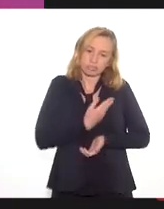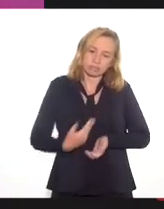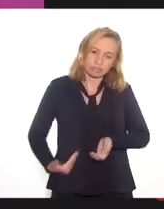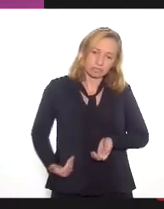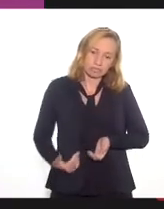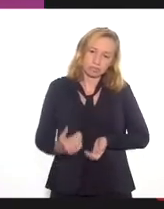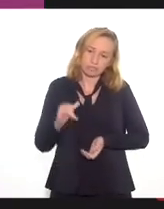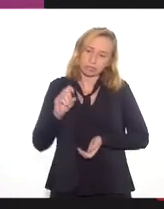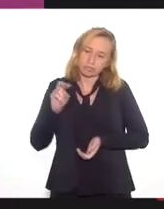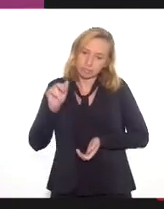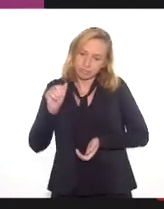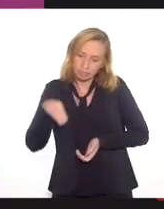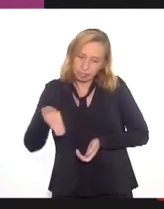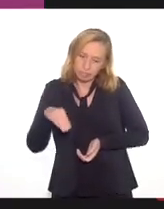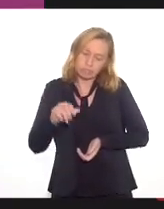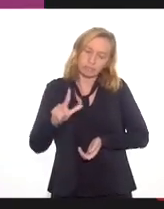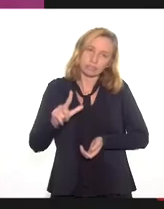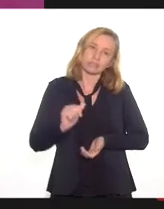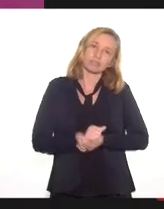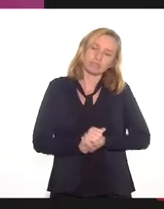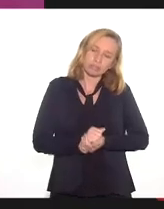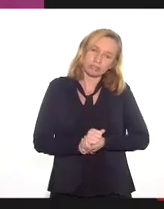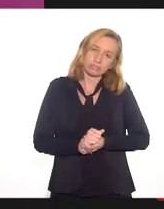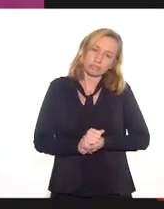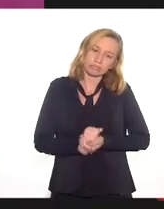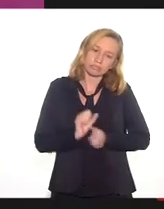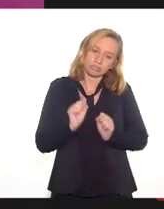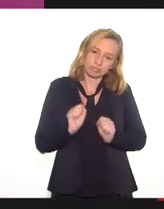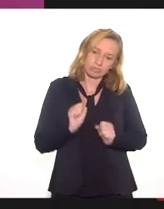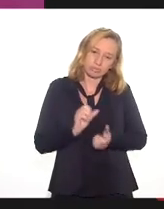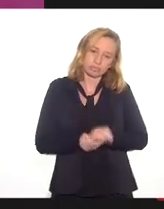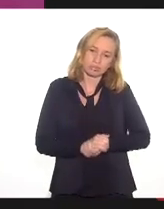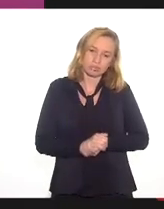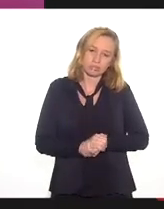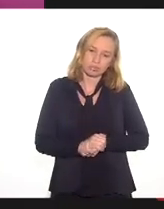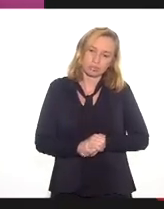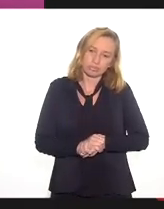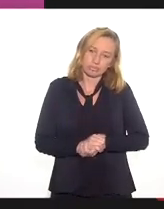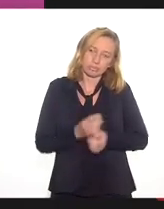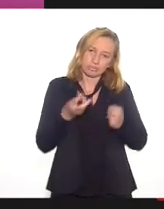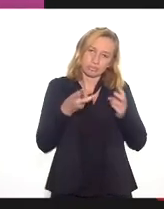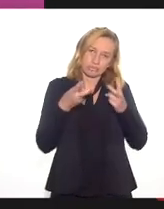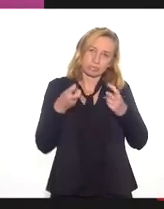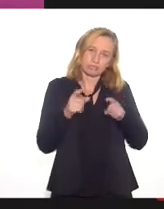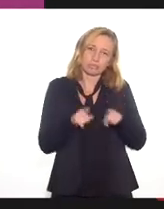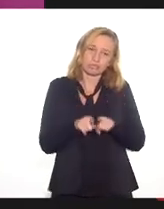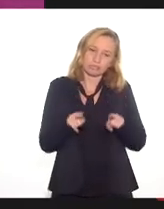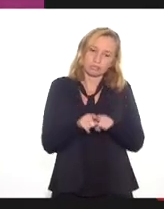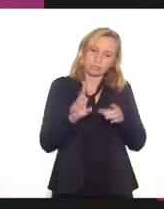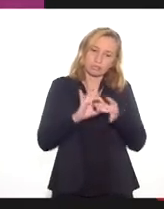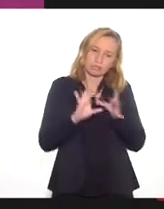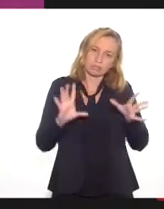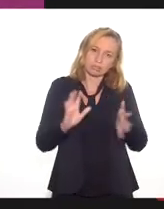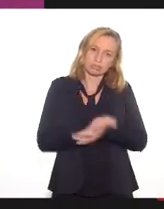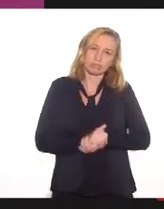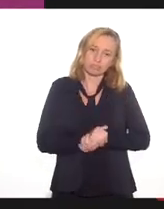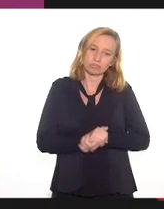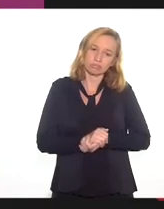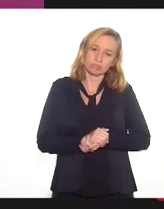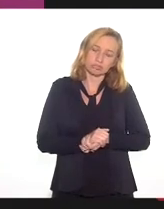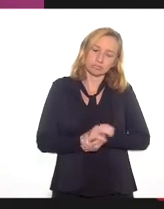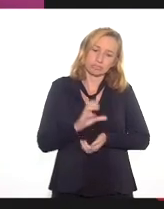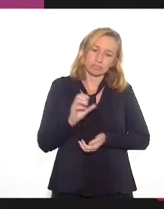o IML possa é é deceder também e liberar esses